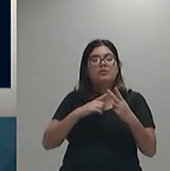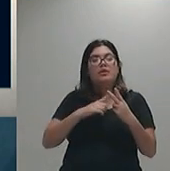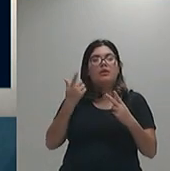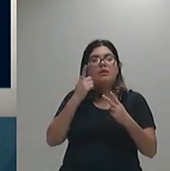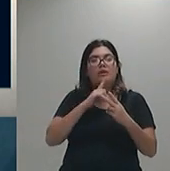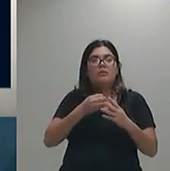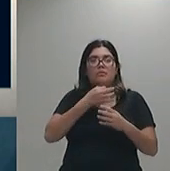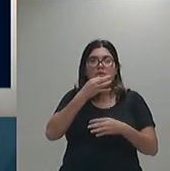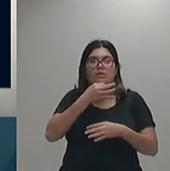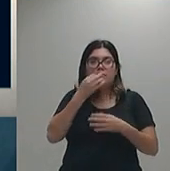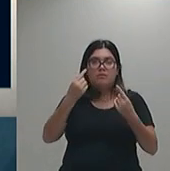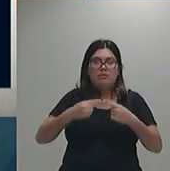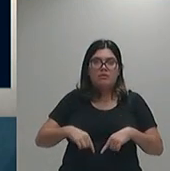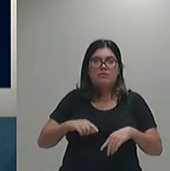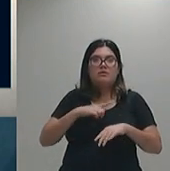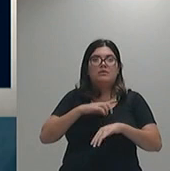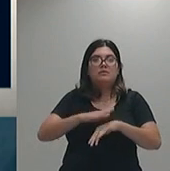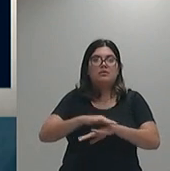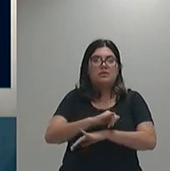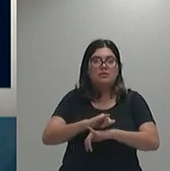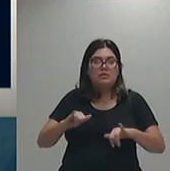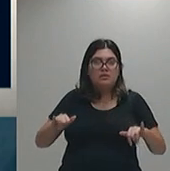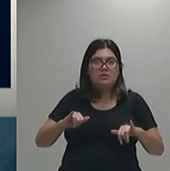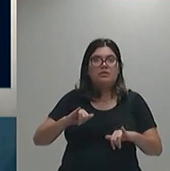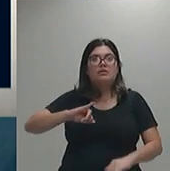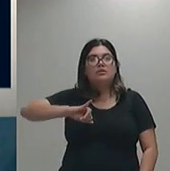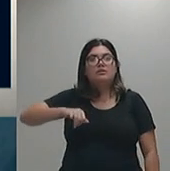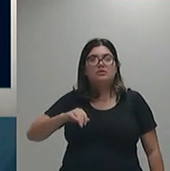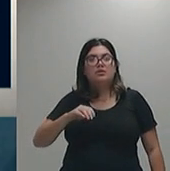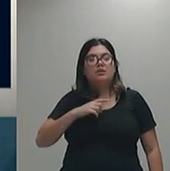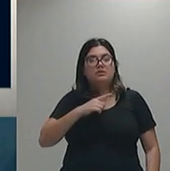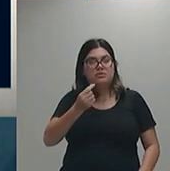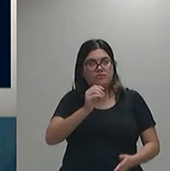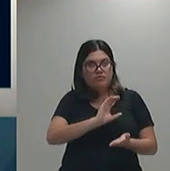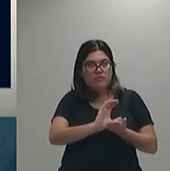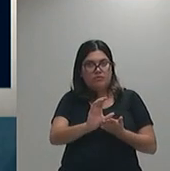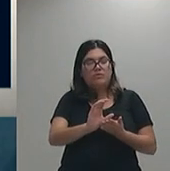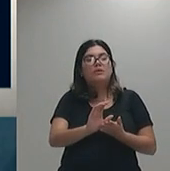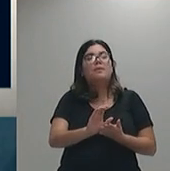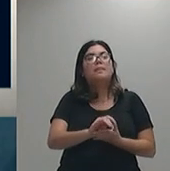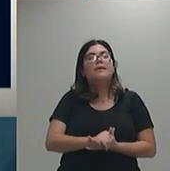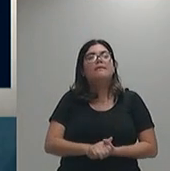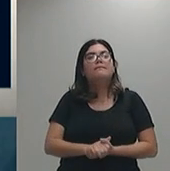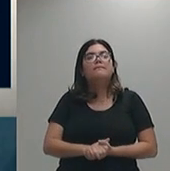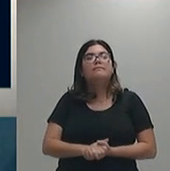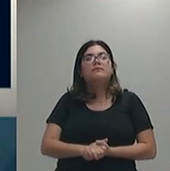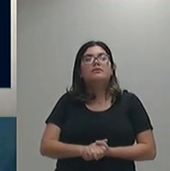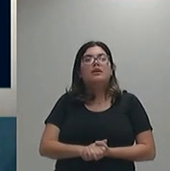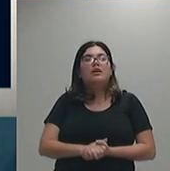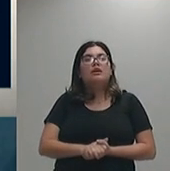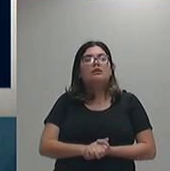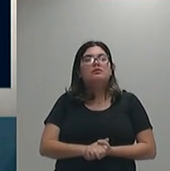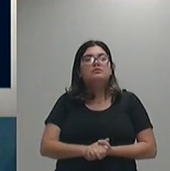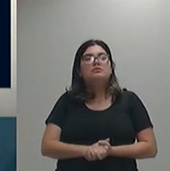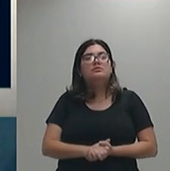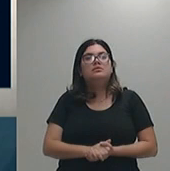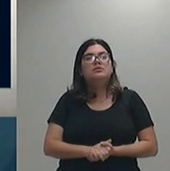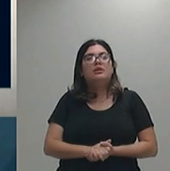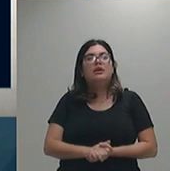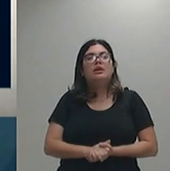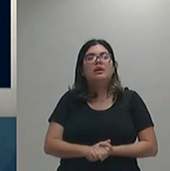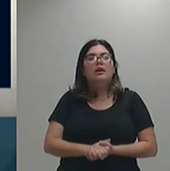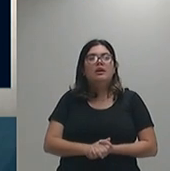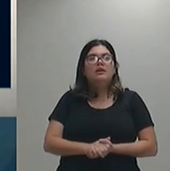declara que a j tá esse fundo e são a e i o u